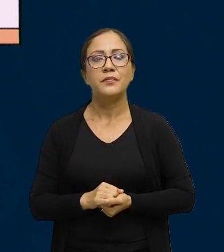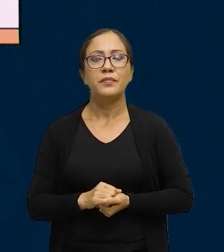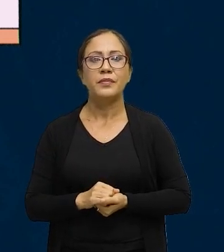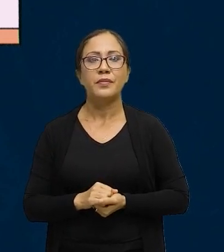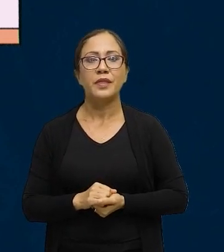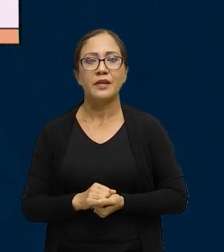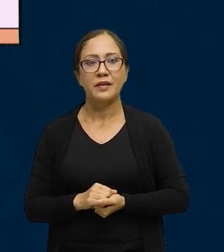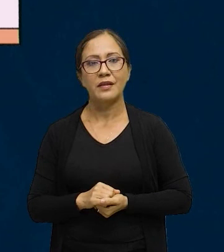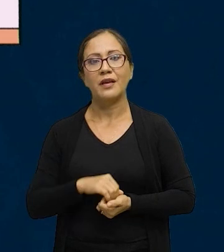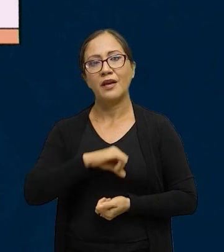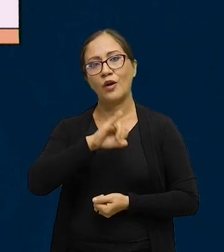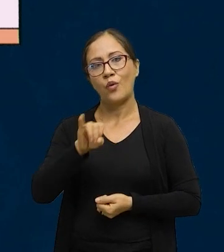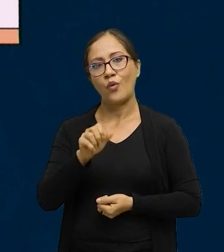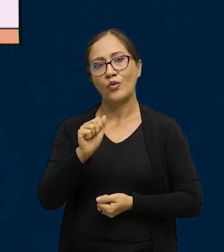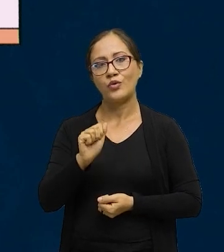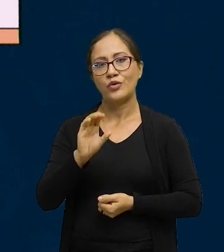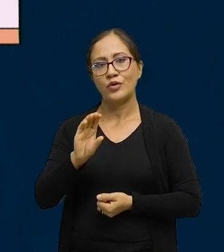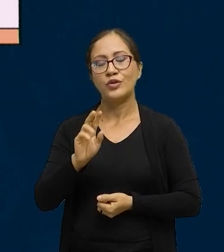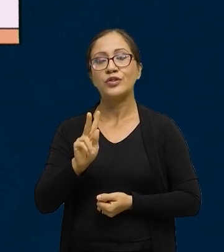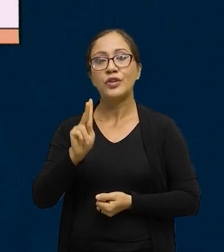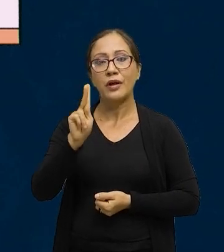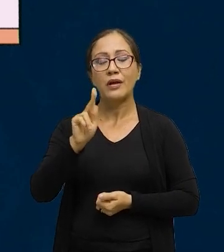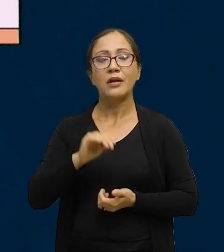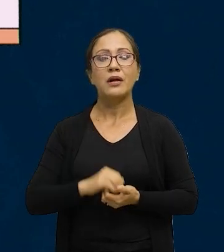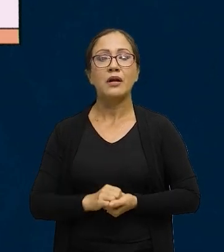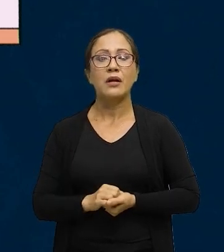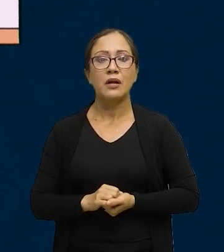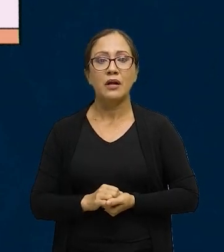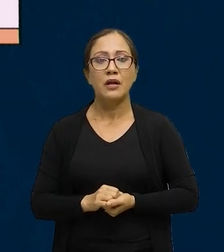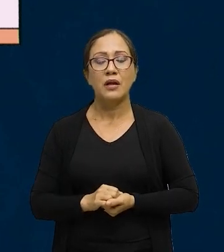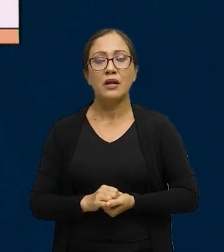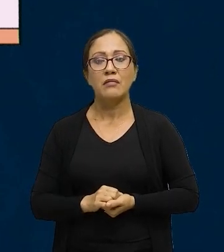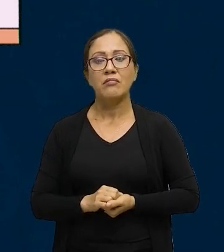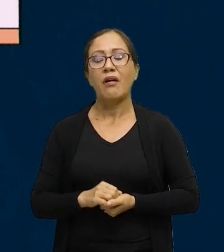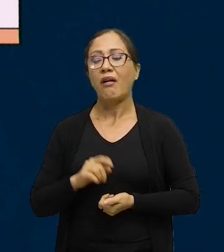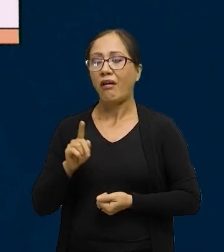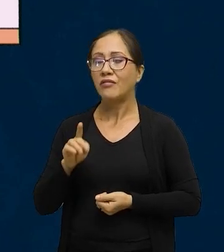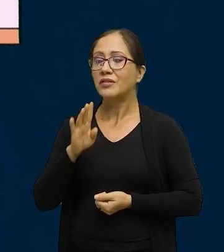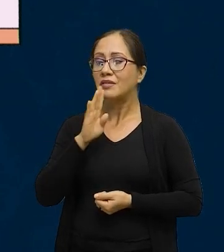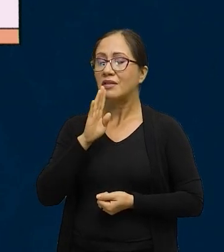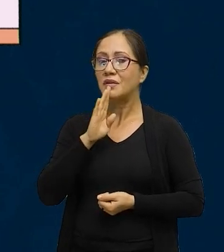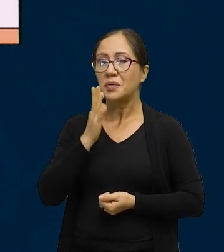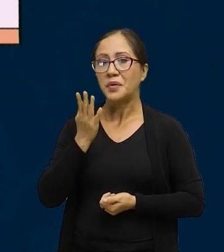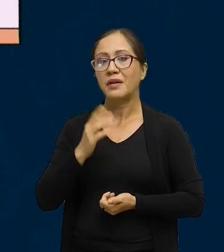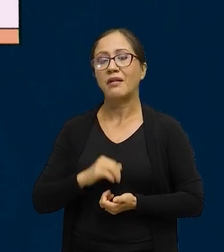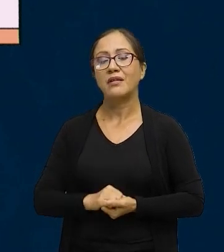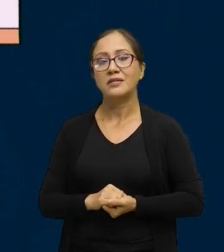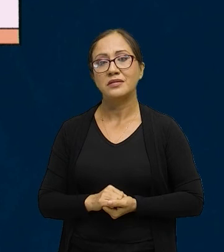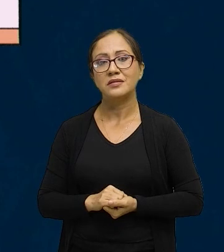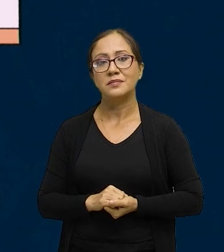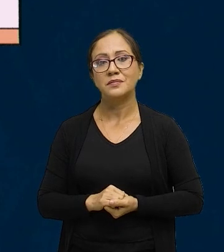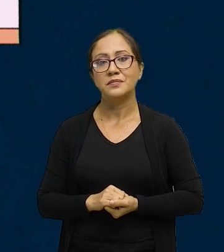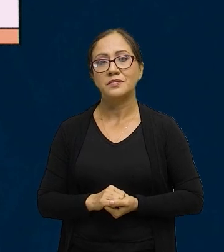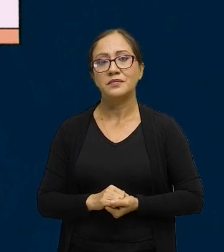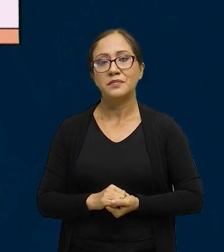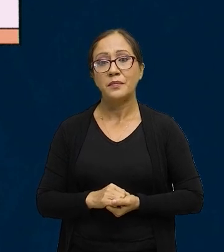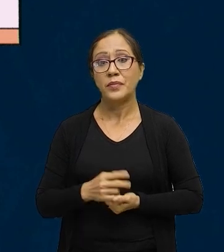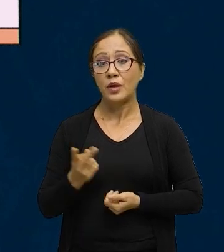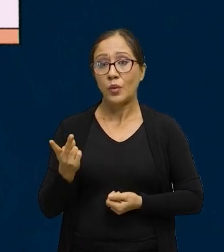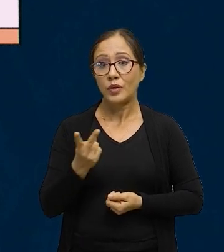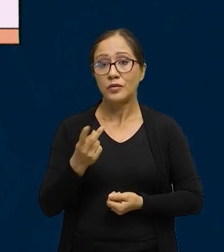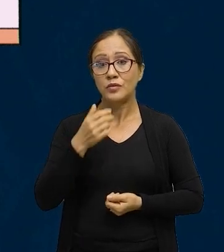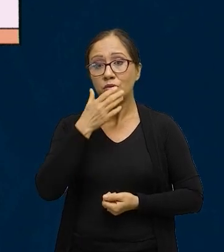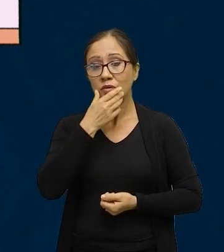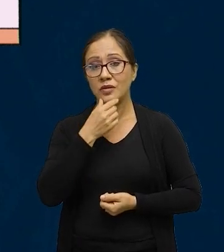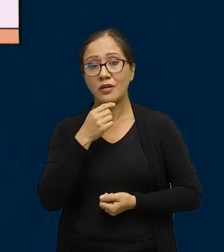Jack, falando pra amiga aqui. É, você conhece, ela tá falando ainda, personagem, aquele